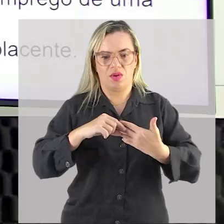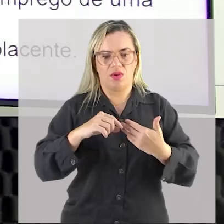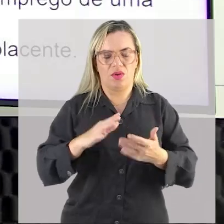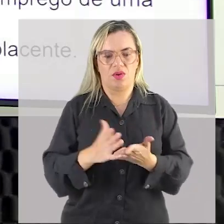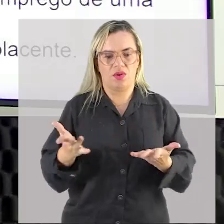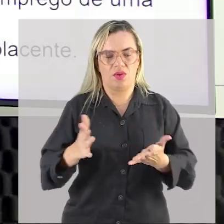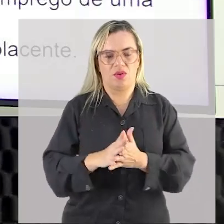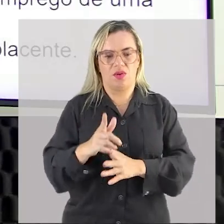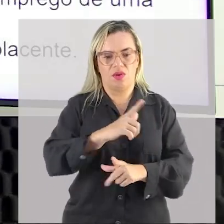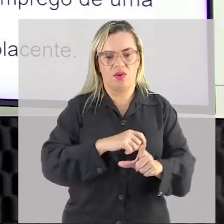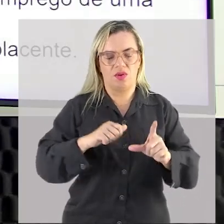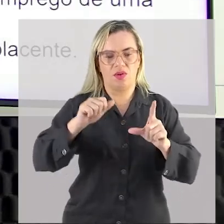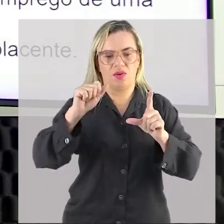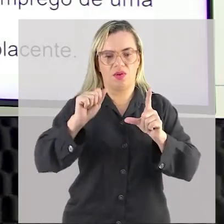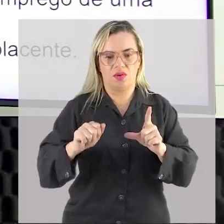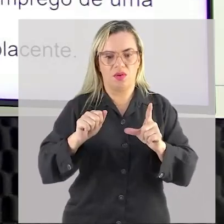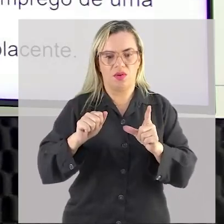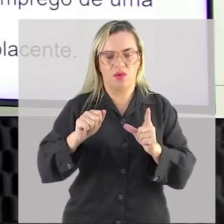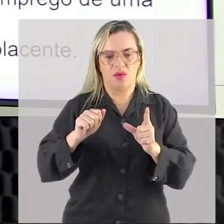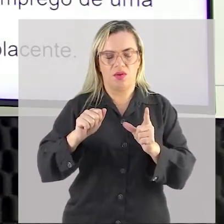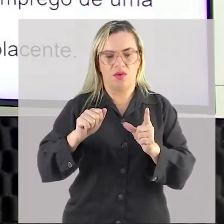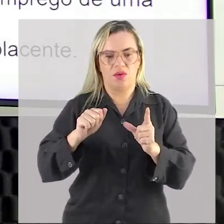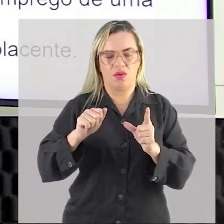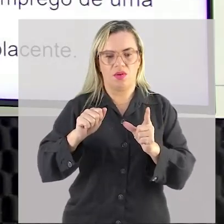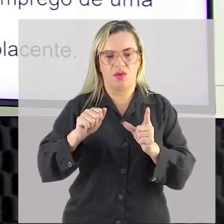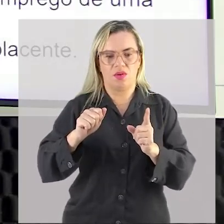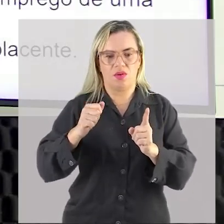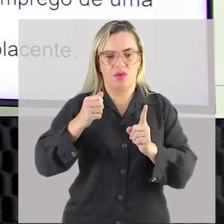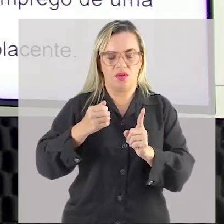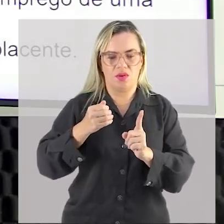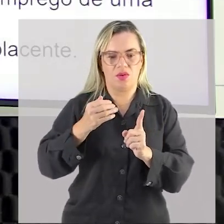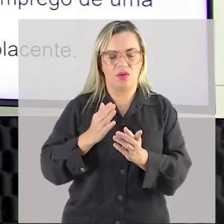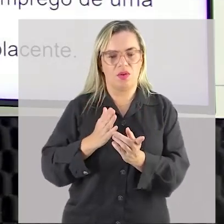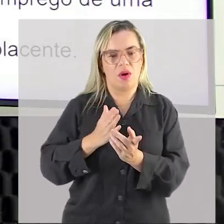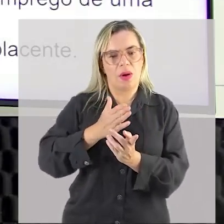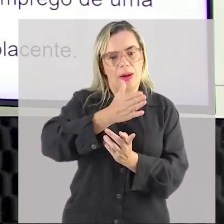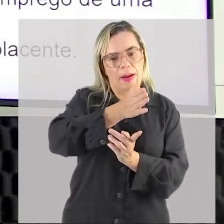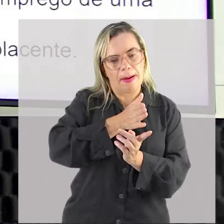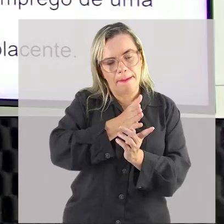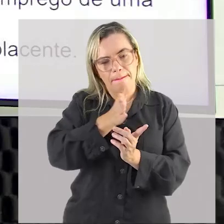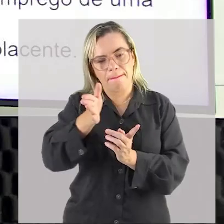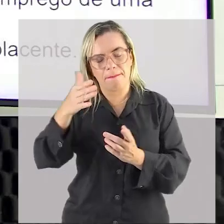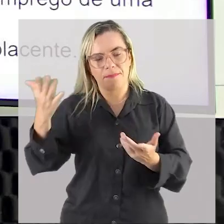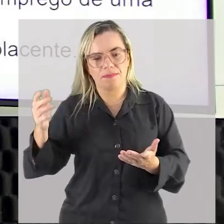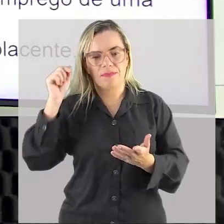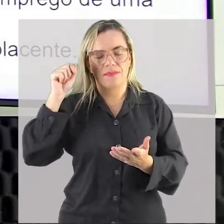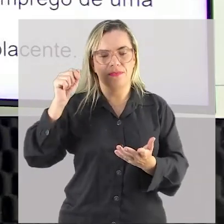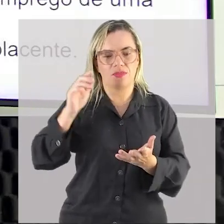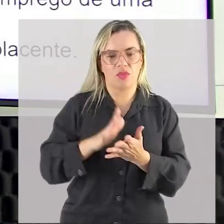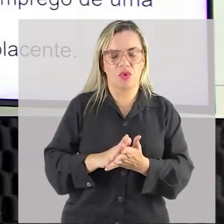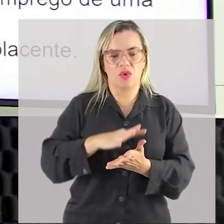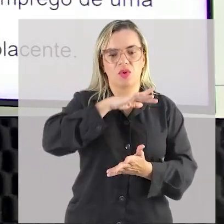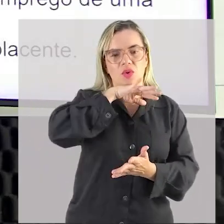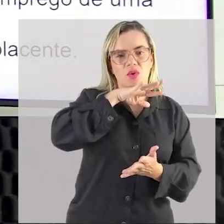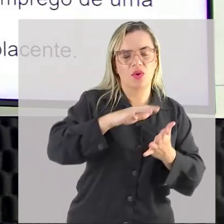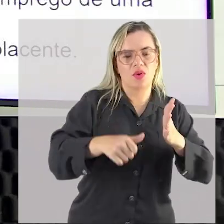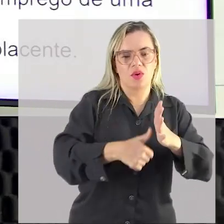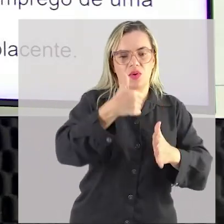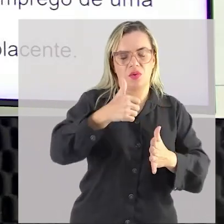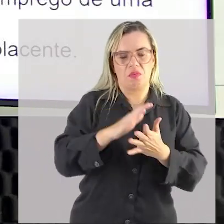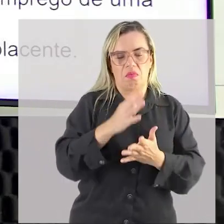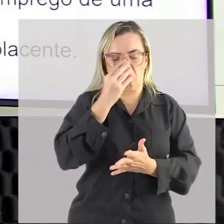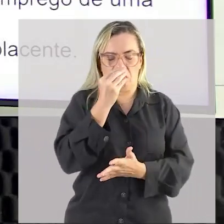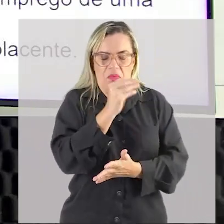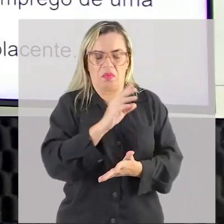traz um tom ambíguo ou seja ele primeiro ele fala num tom ruim num tom